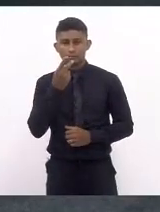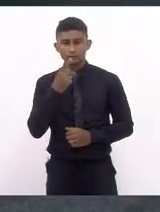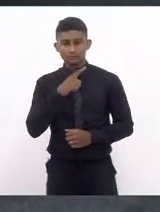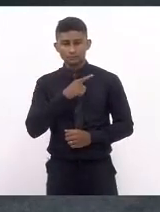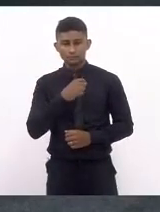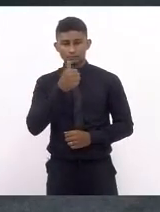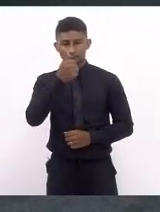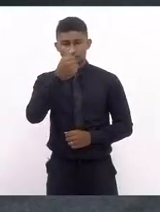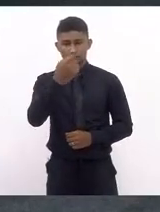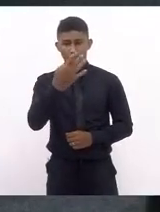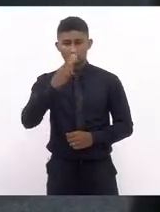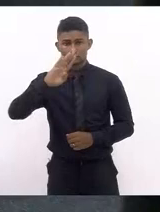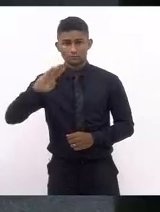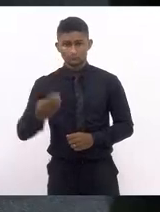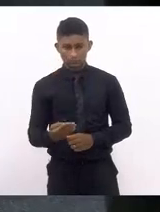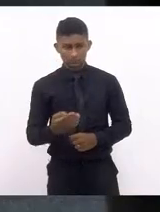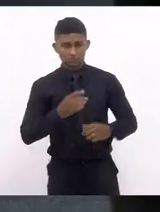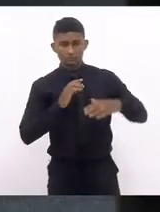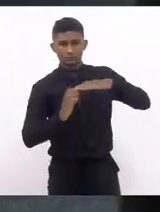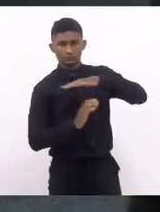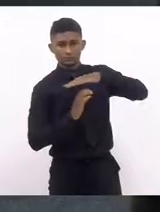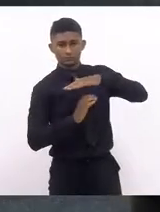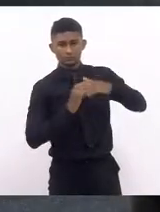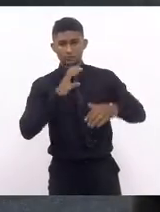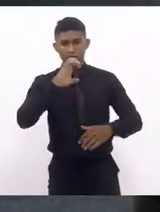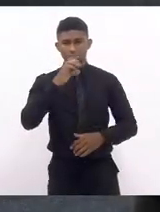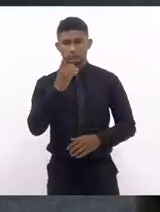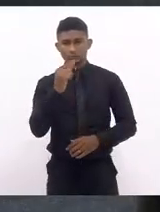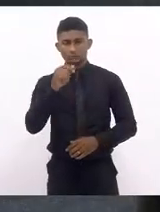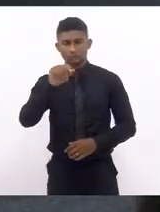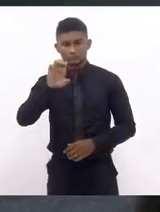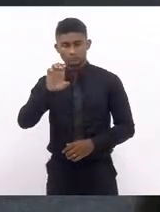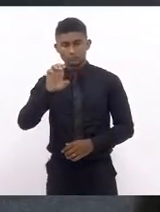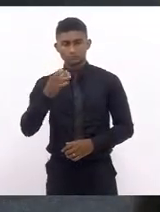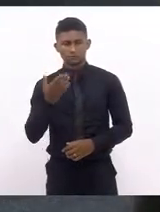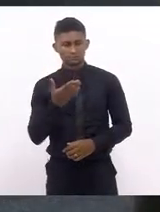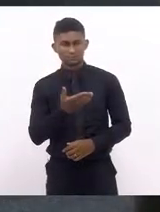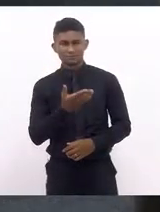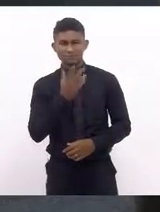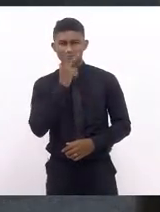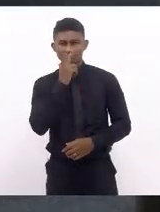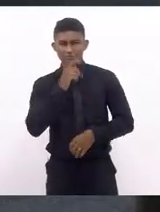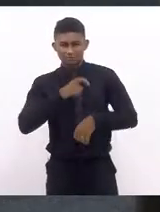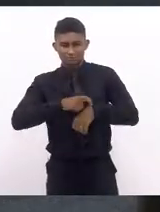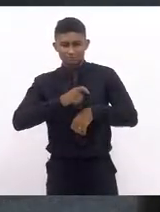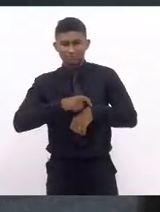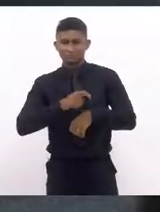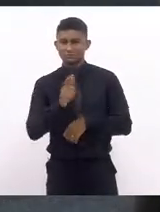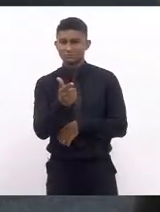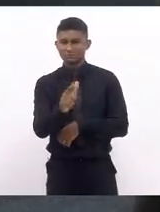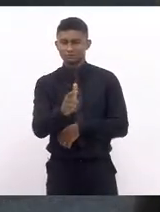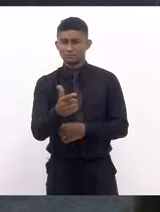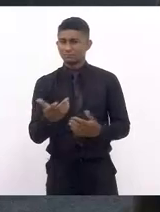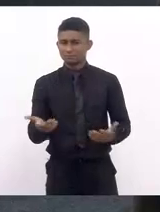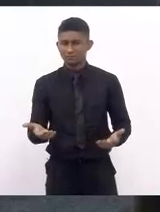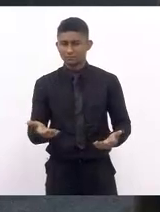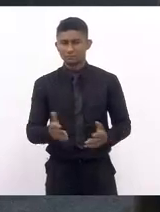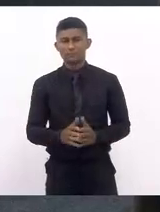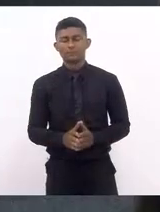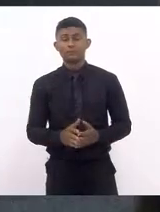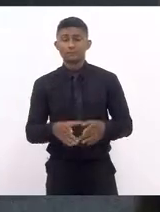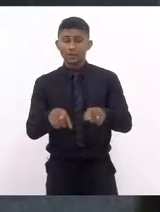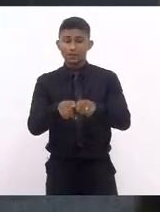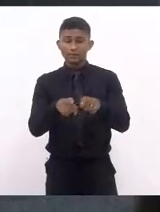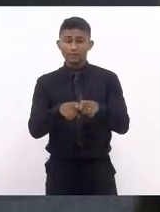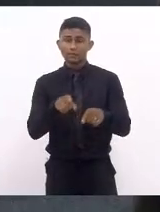milhões para investir na CEDAE não tem tempo nem para fazer esse investimento ele poderia também